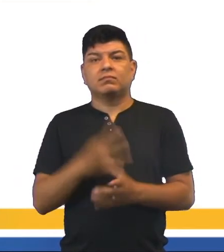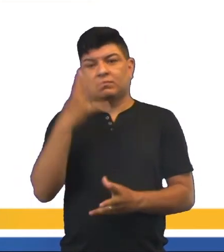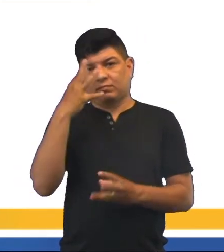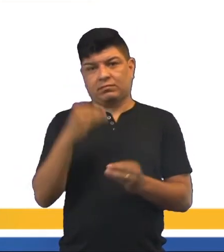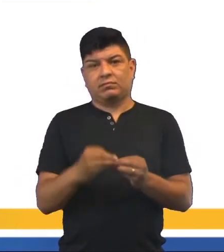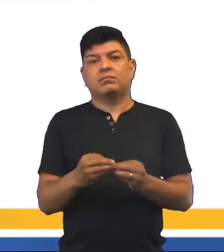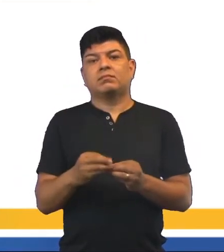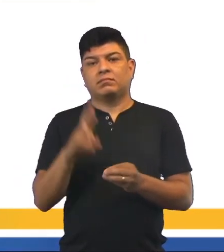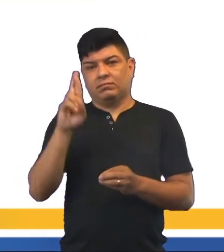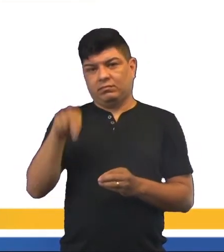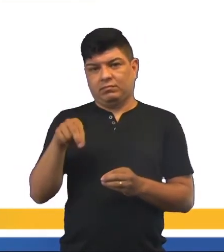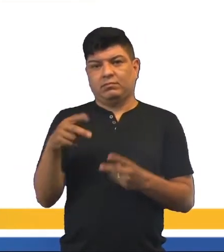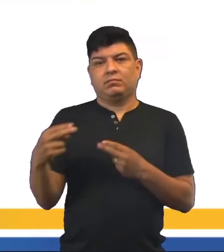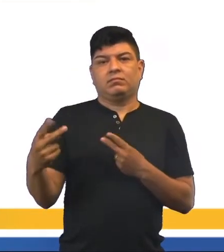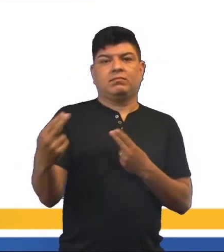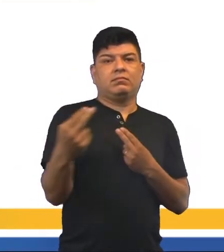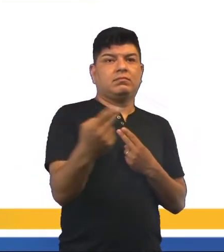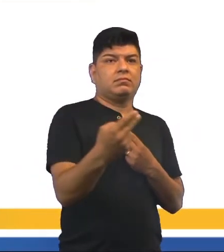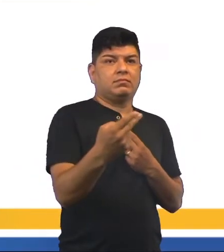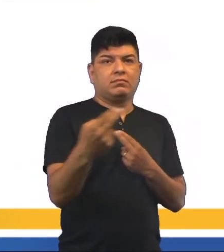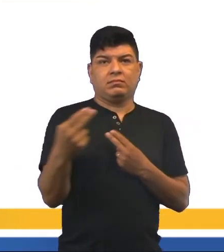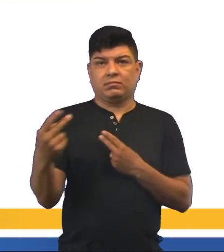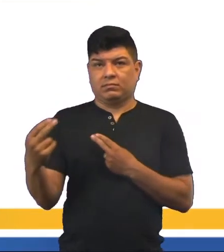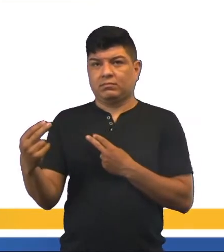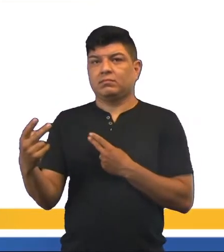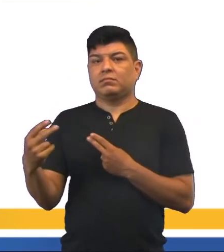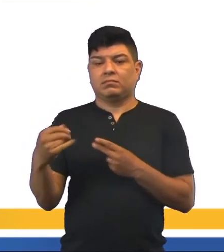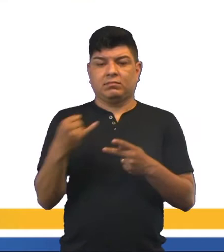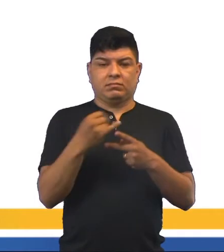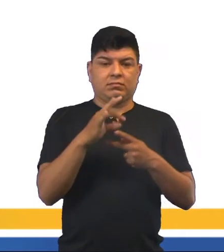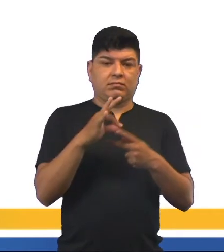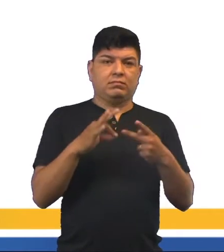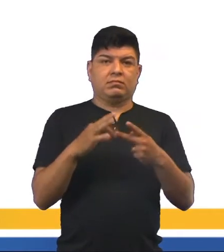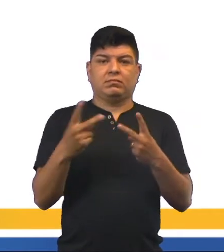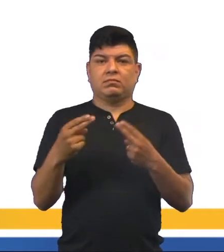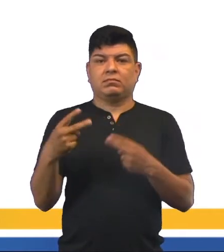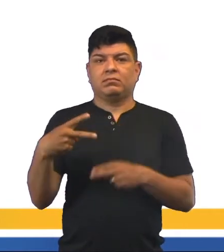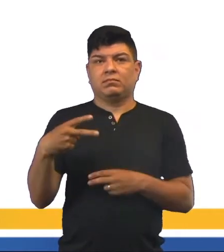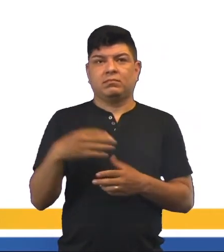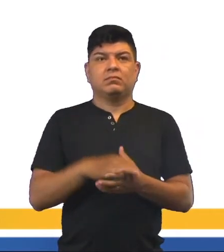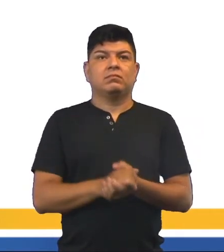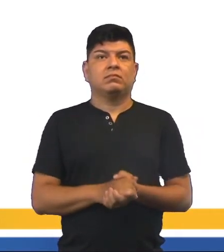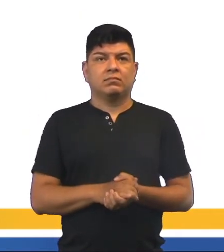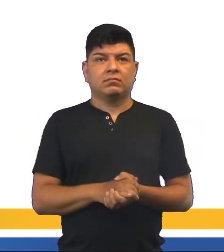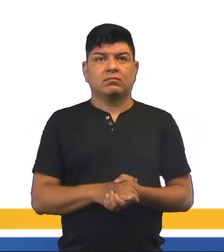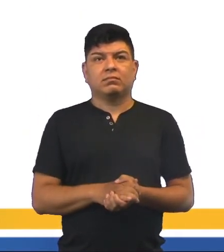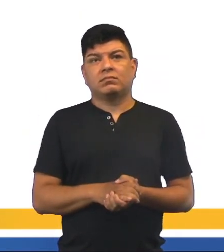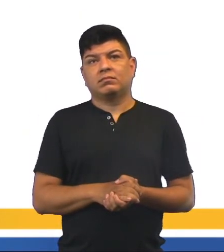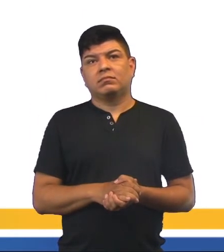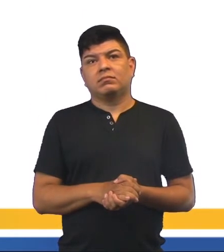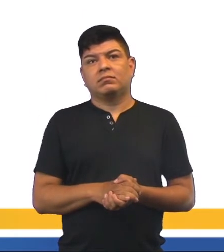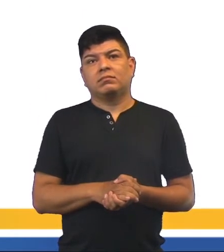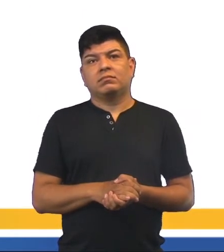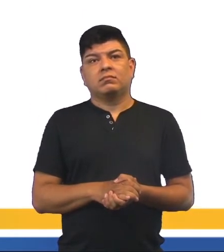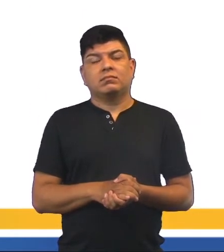sei que a razão de semelhança desses dois polígonos aí é 2, não é isso?